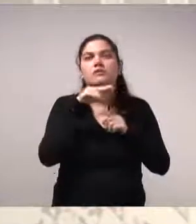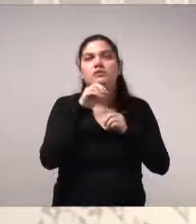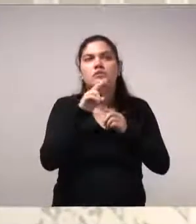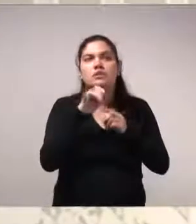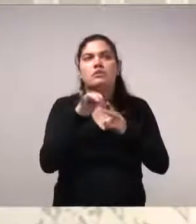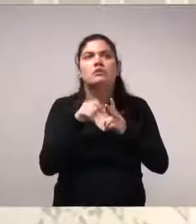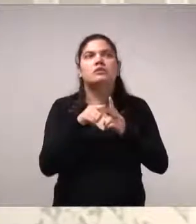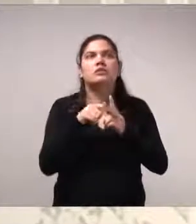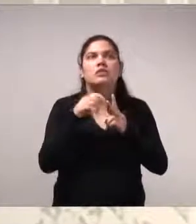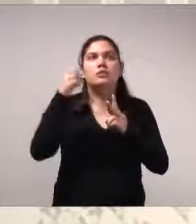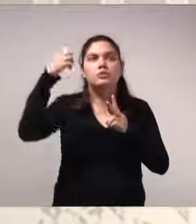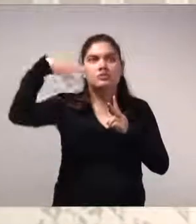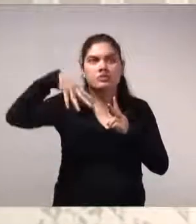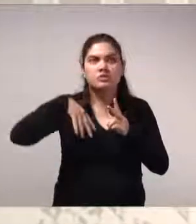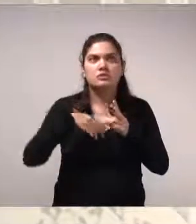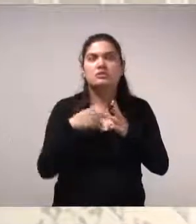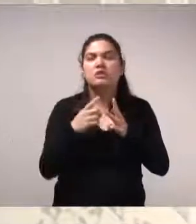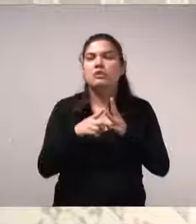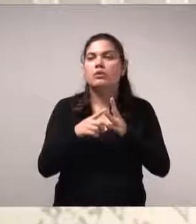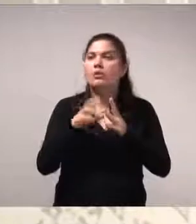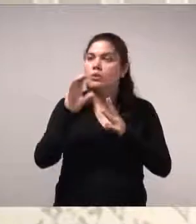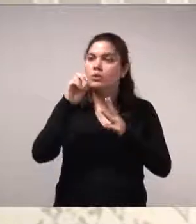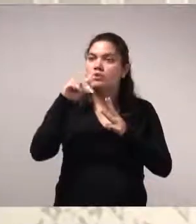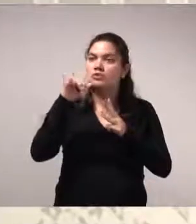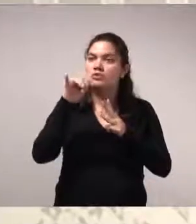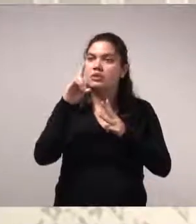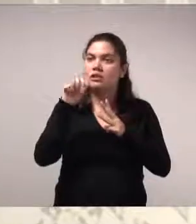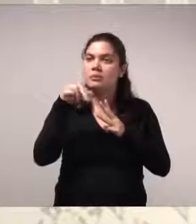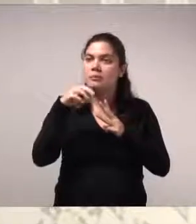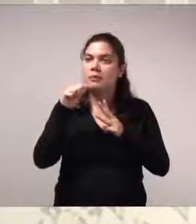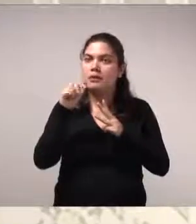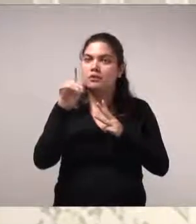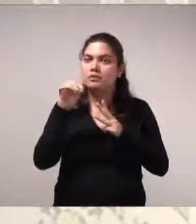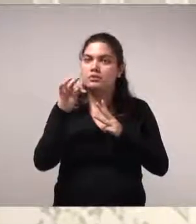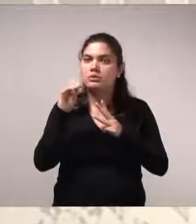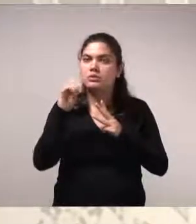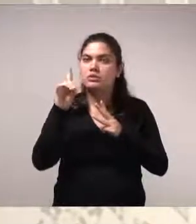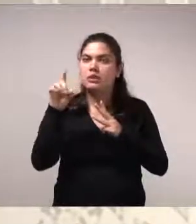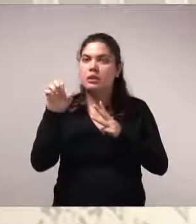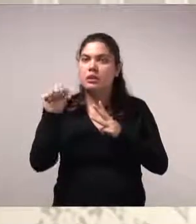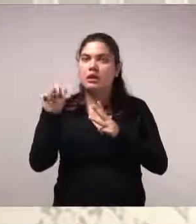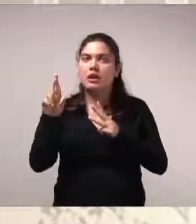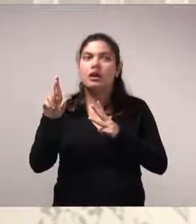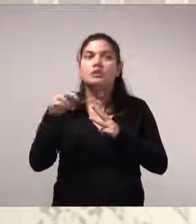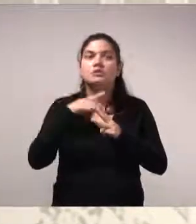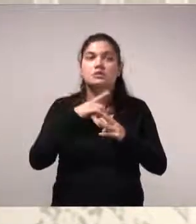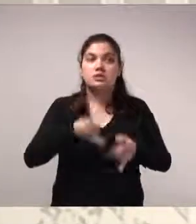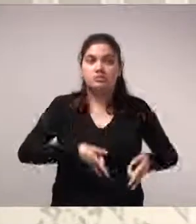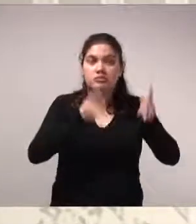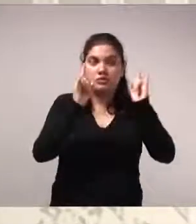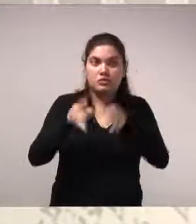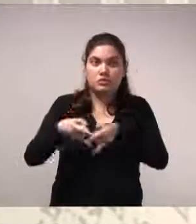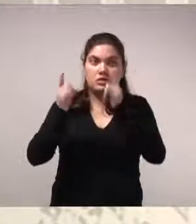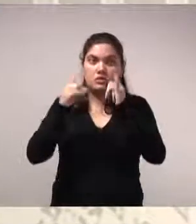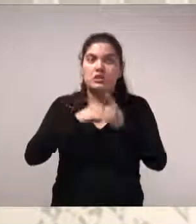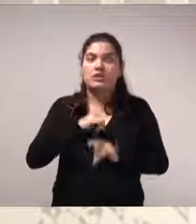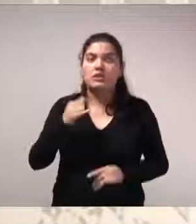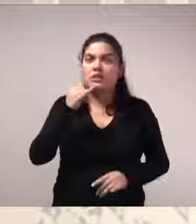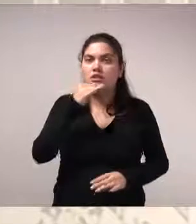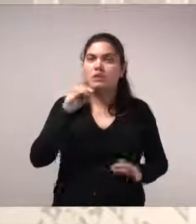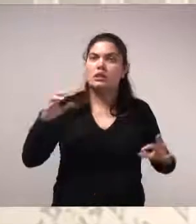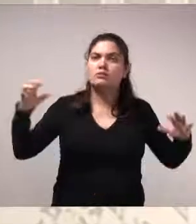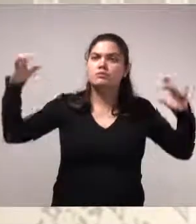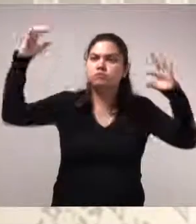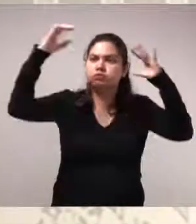iluminação, condicionamento de ar, e edifícios que alcançam esse nível de eficiência energética, eles recebem